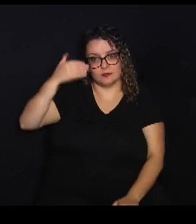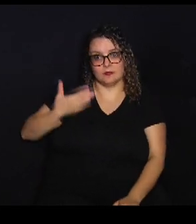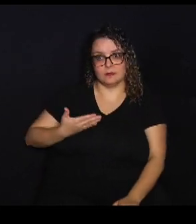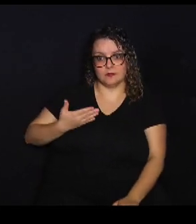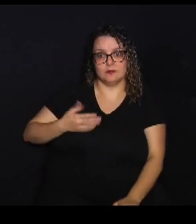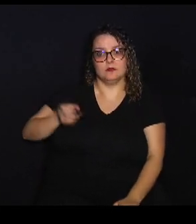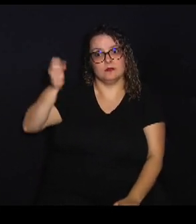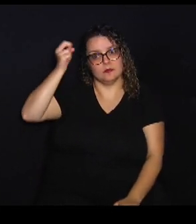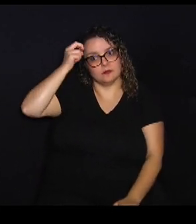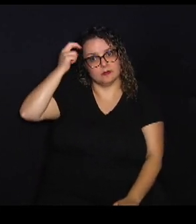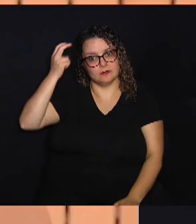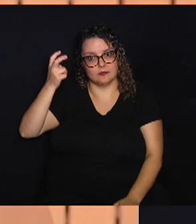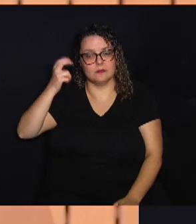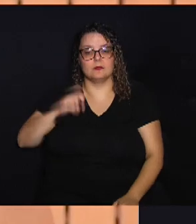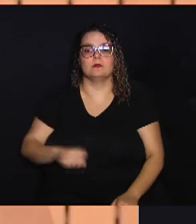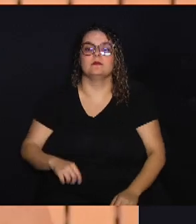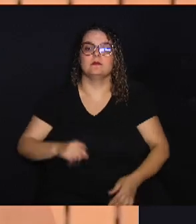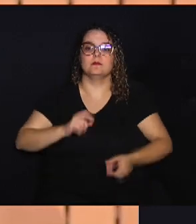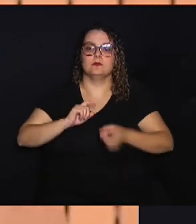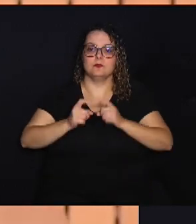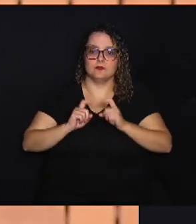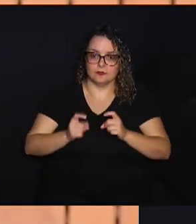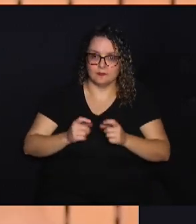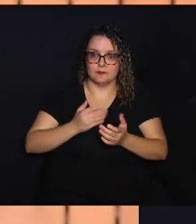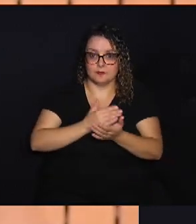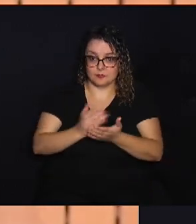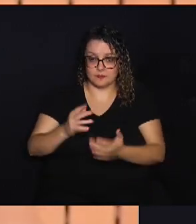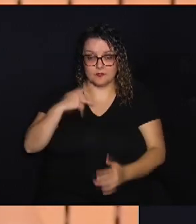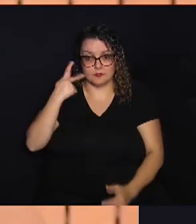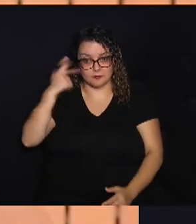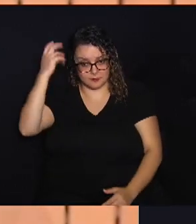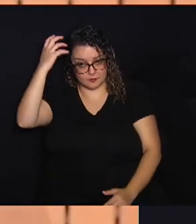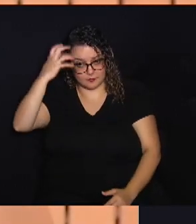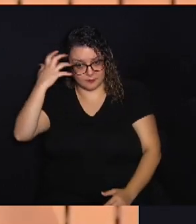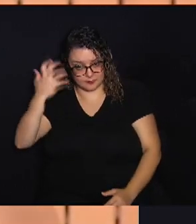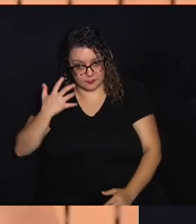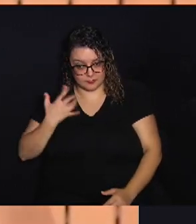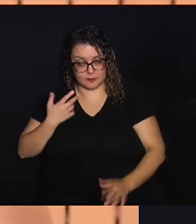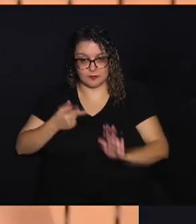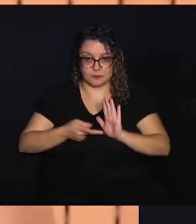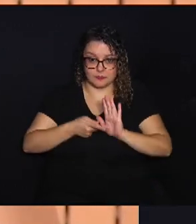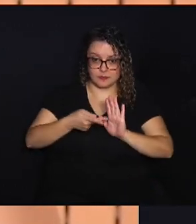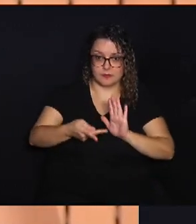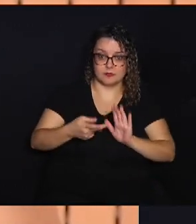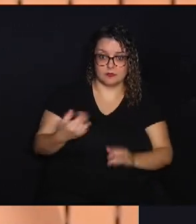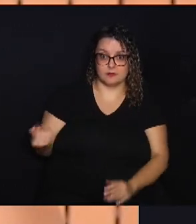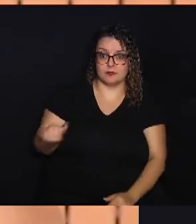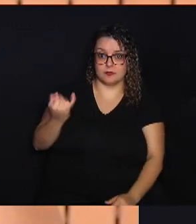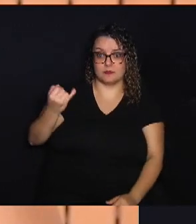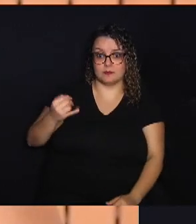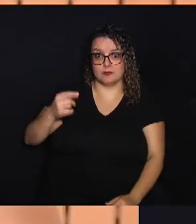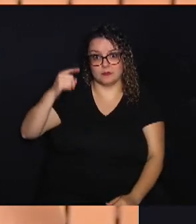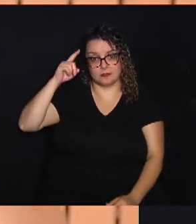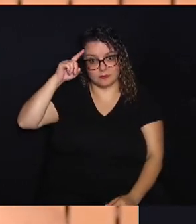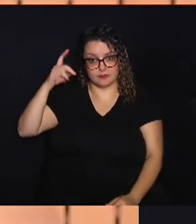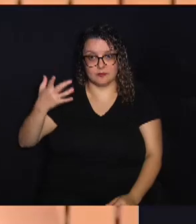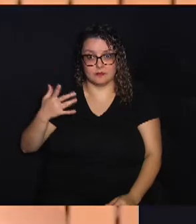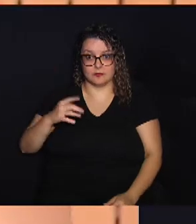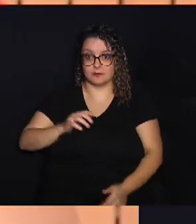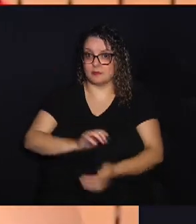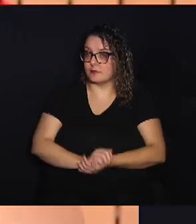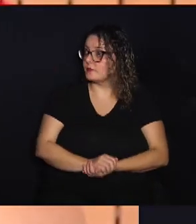município. No início da reunião, a vereadora Guida Calisto destacou a importância da data. Eu fico